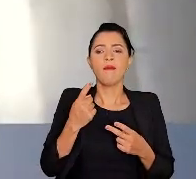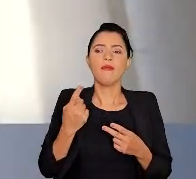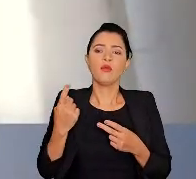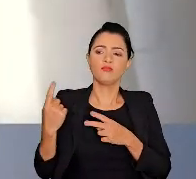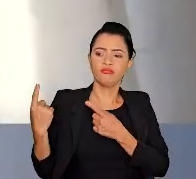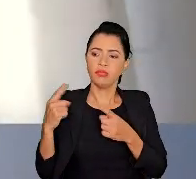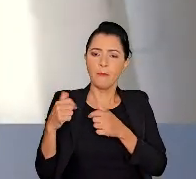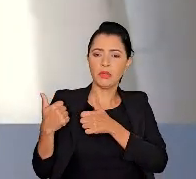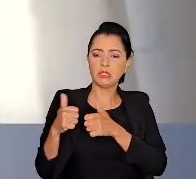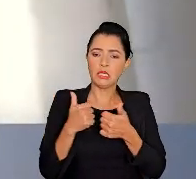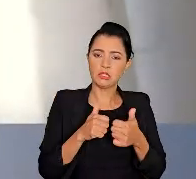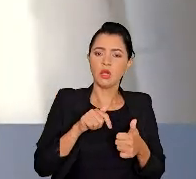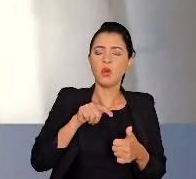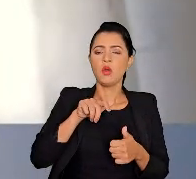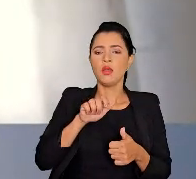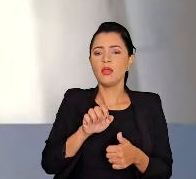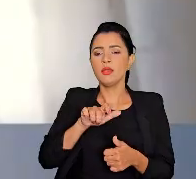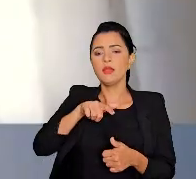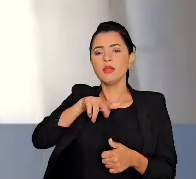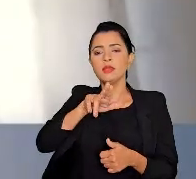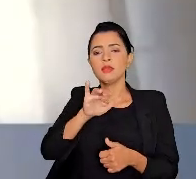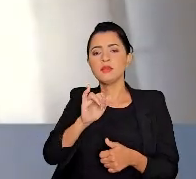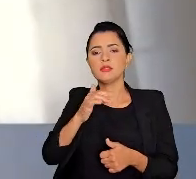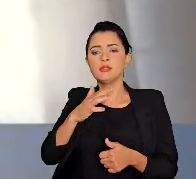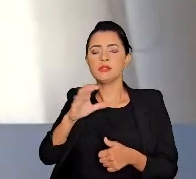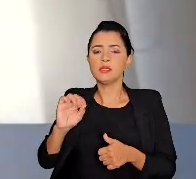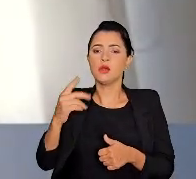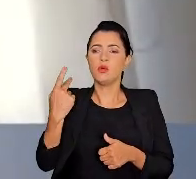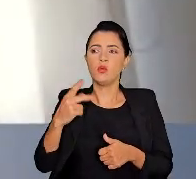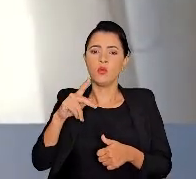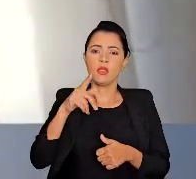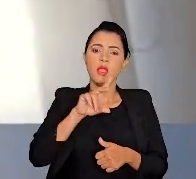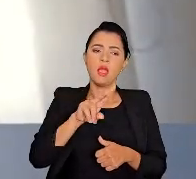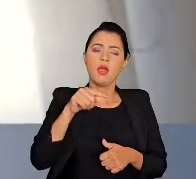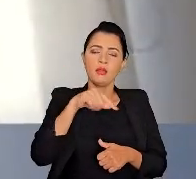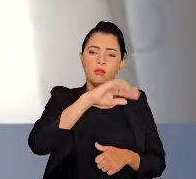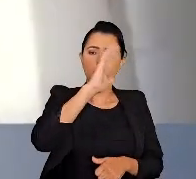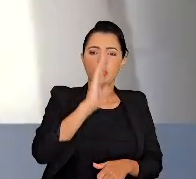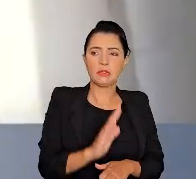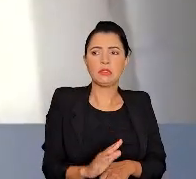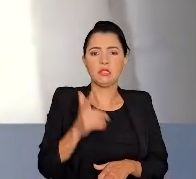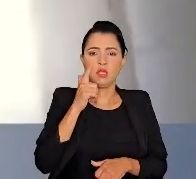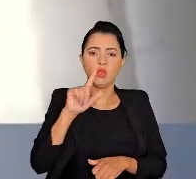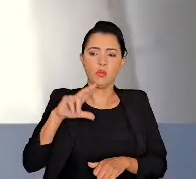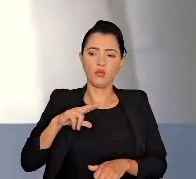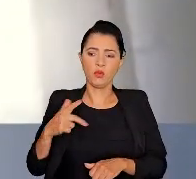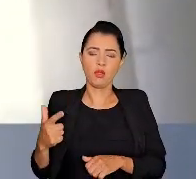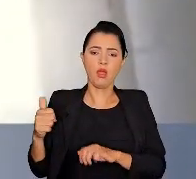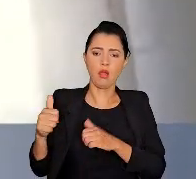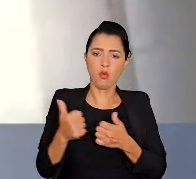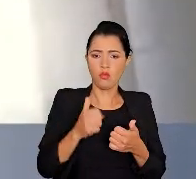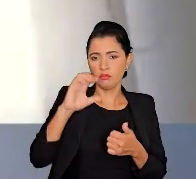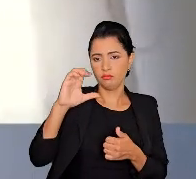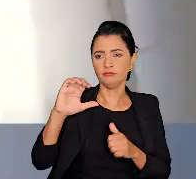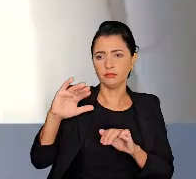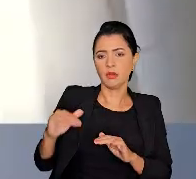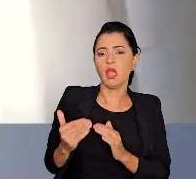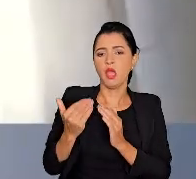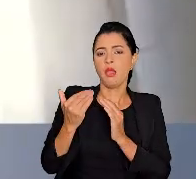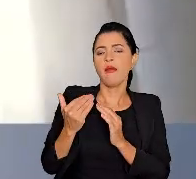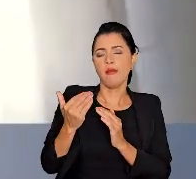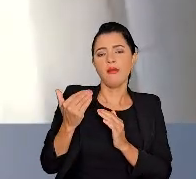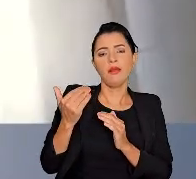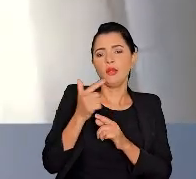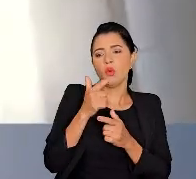no Brasil durante o tempo que fomos colônia de Portugal. Diferentemente de outros países da América, não houve aqui a instalação de